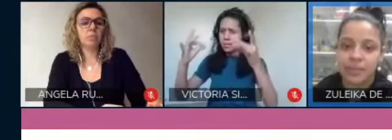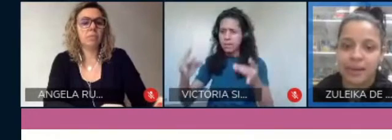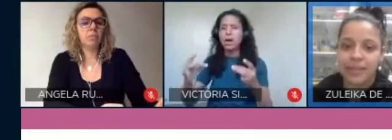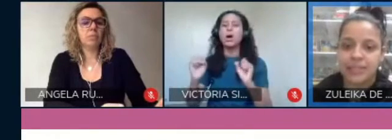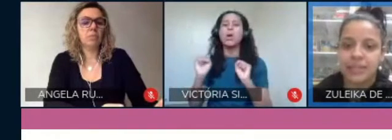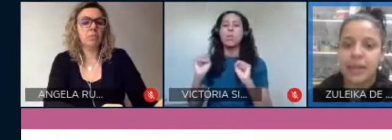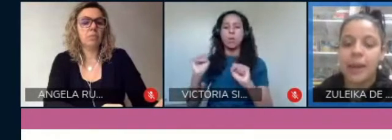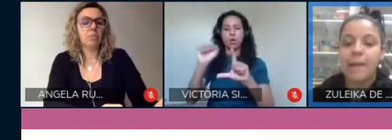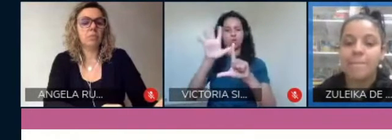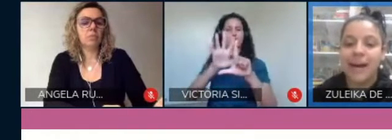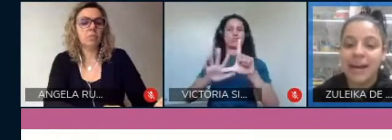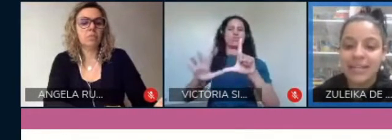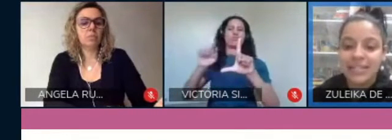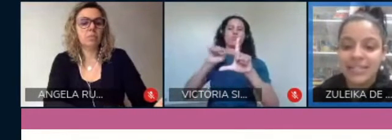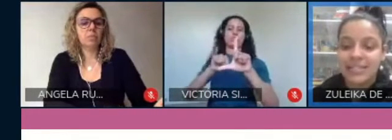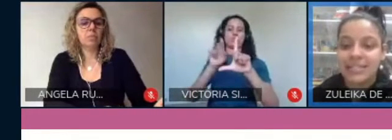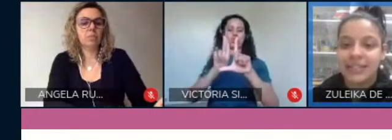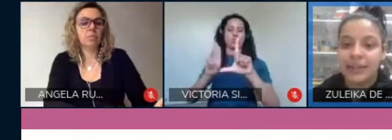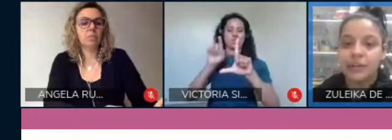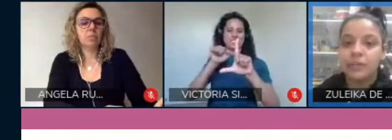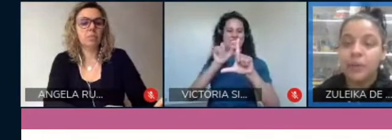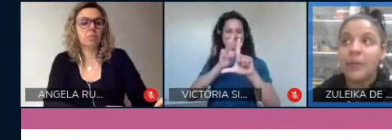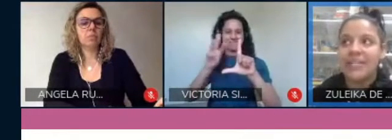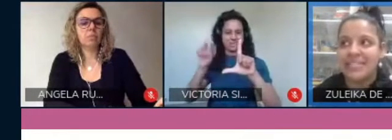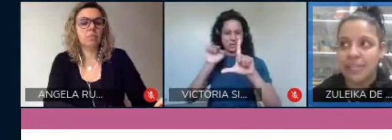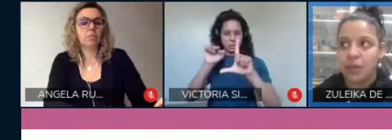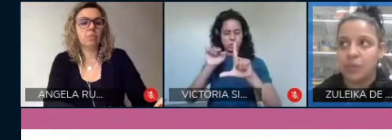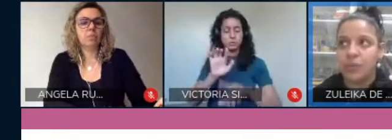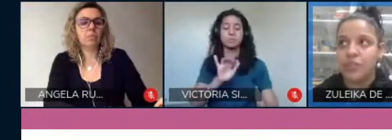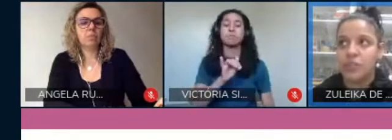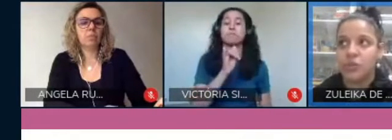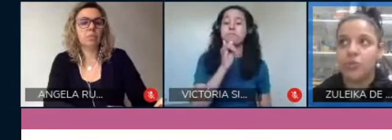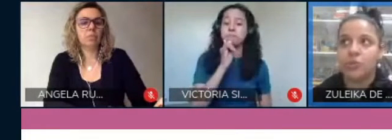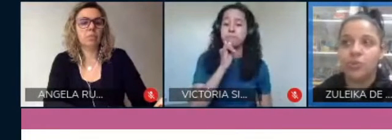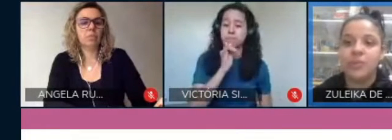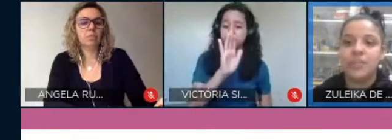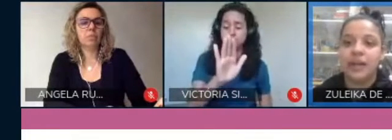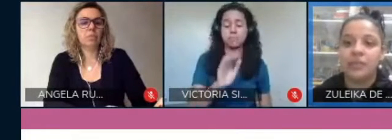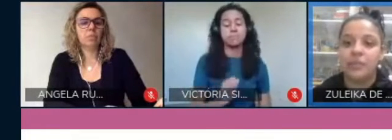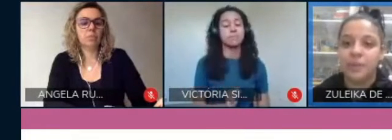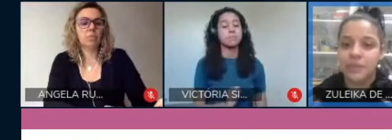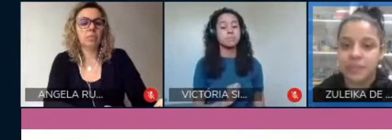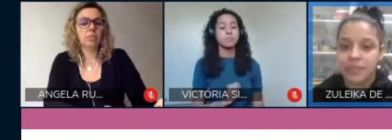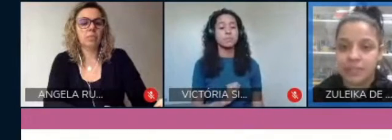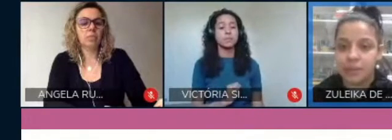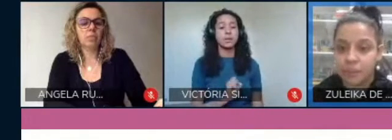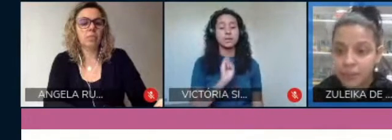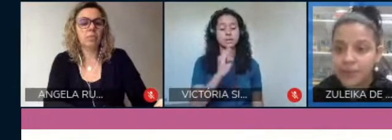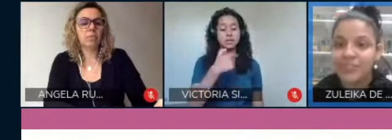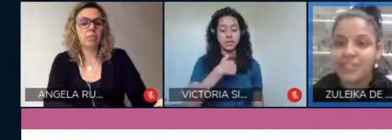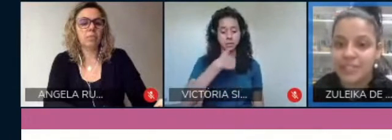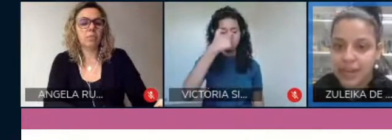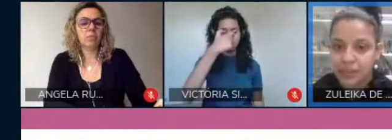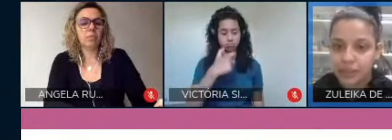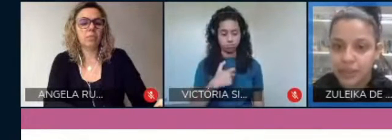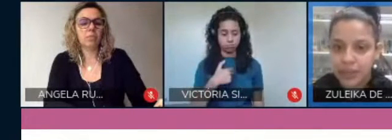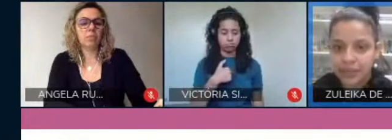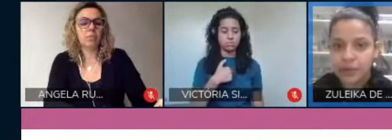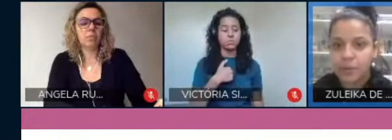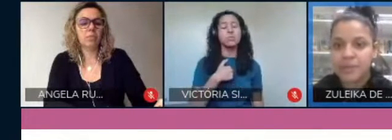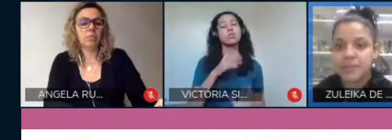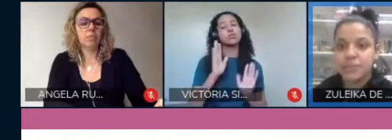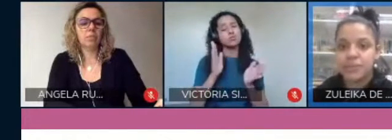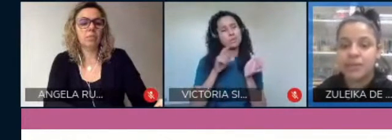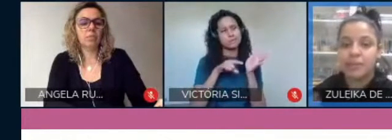interface do Sabe Mais. Mas se eu, por exemplo, estou num estado de pesquisa muito